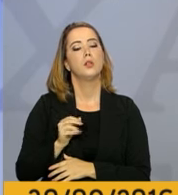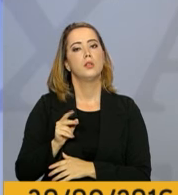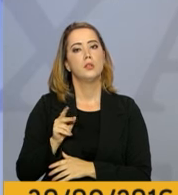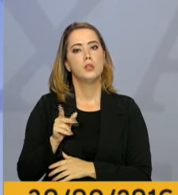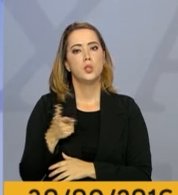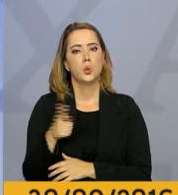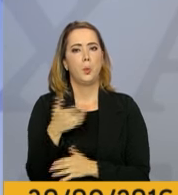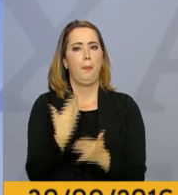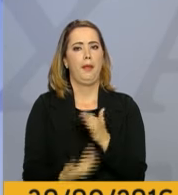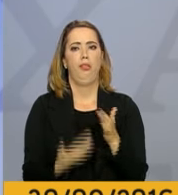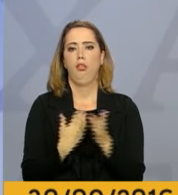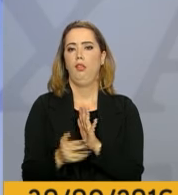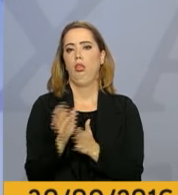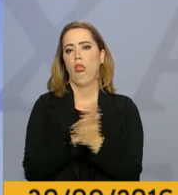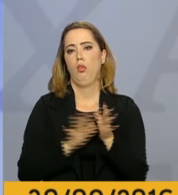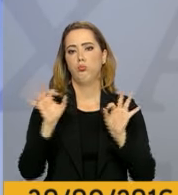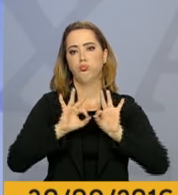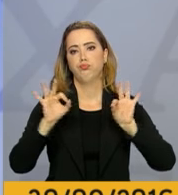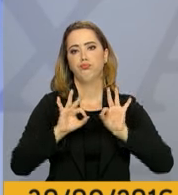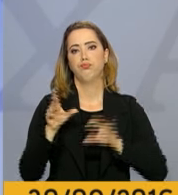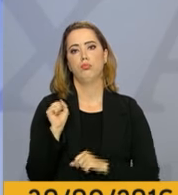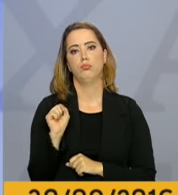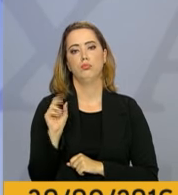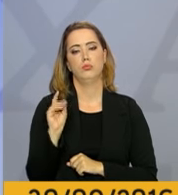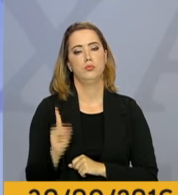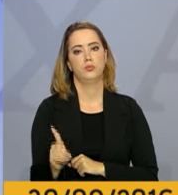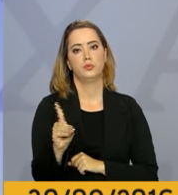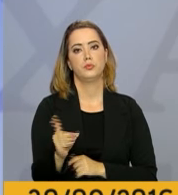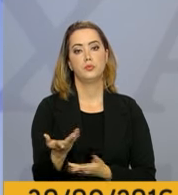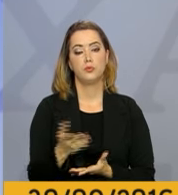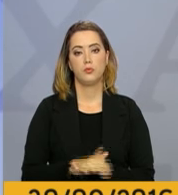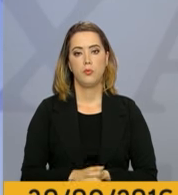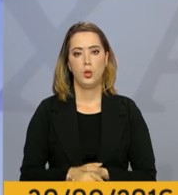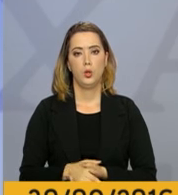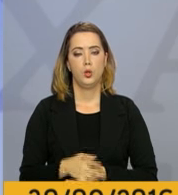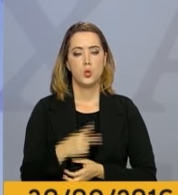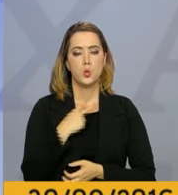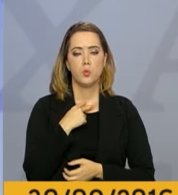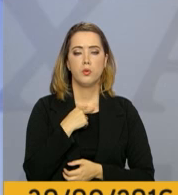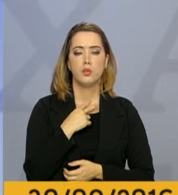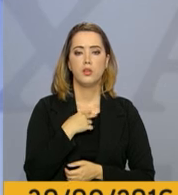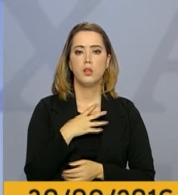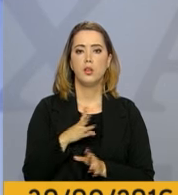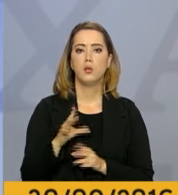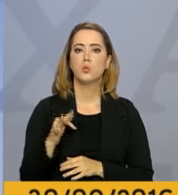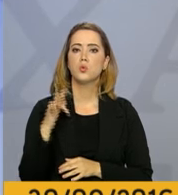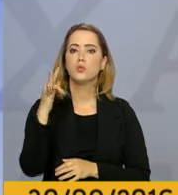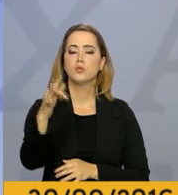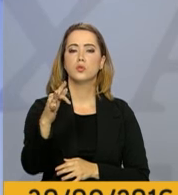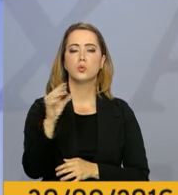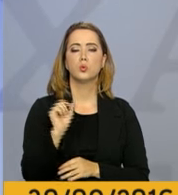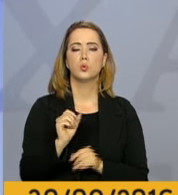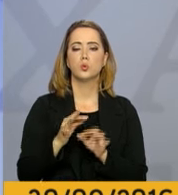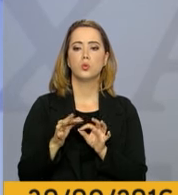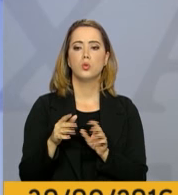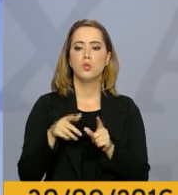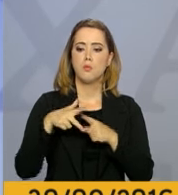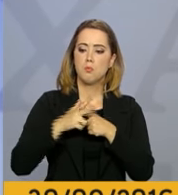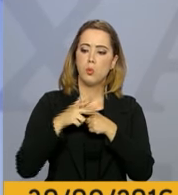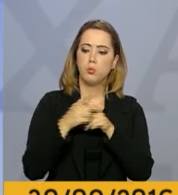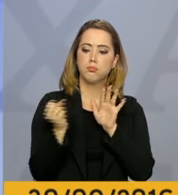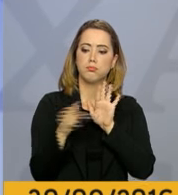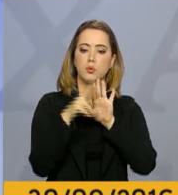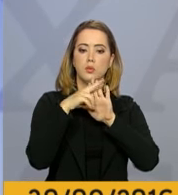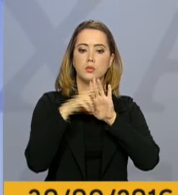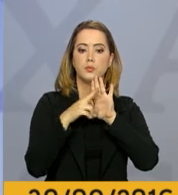já adquiridos. Portanto, não podemos mais adiar essa reforma, como tampouco, olha, vou dizer a vocês, no